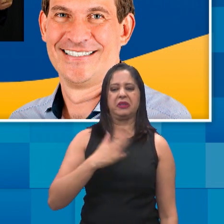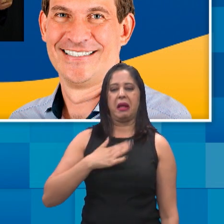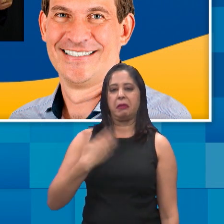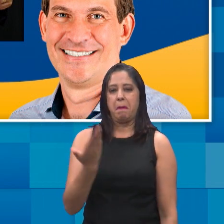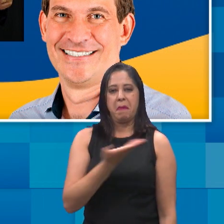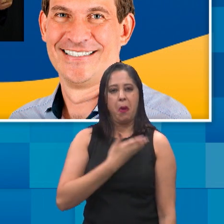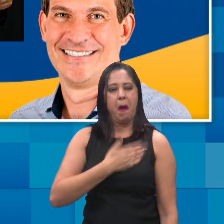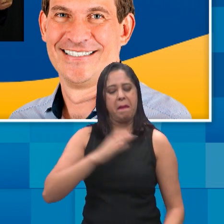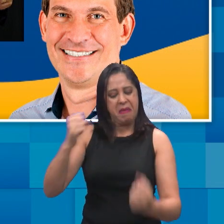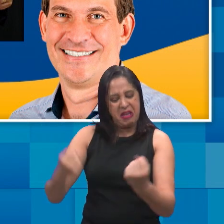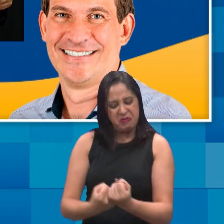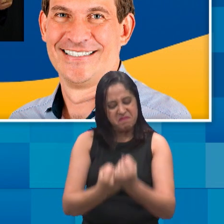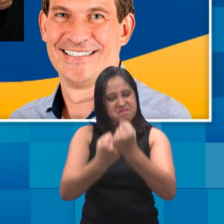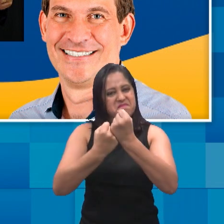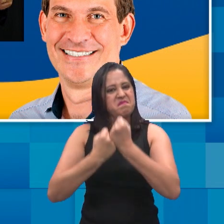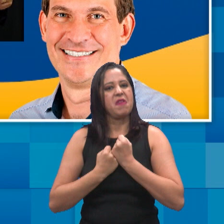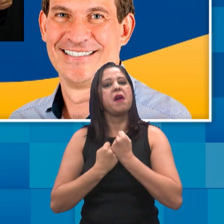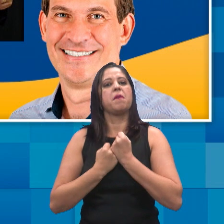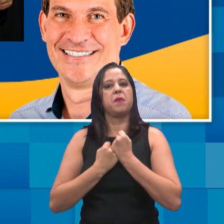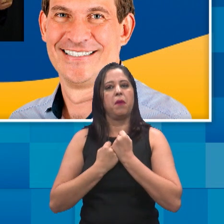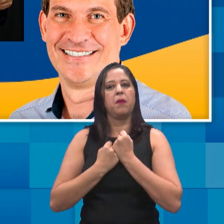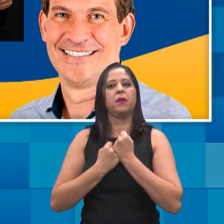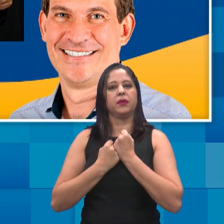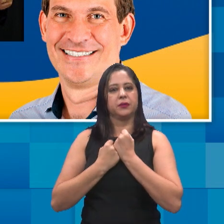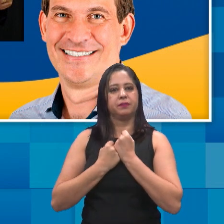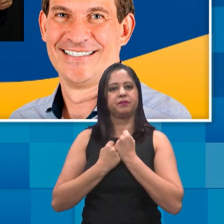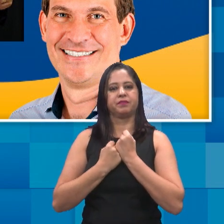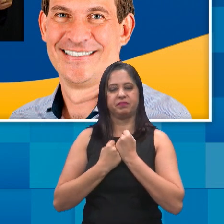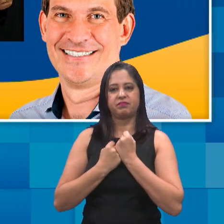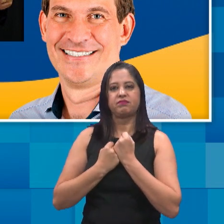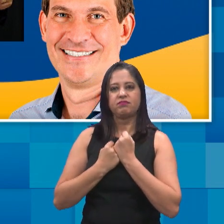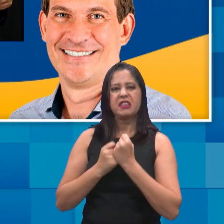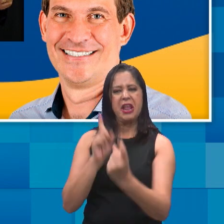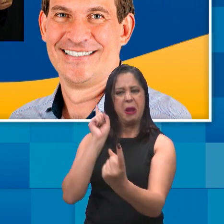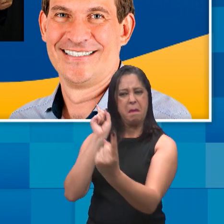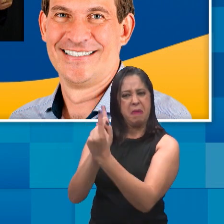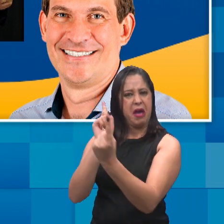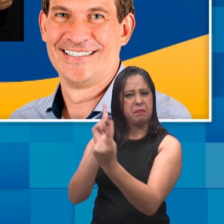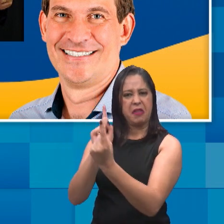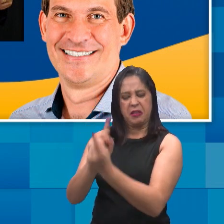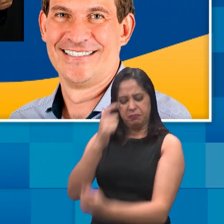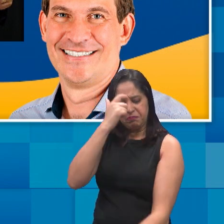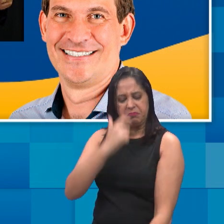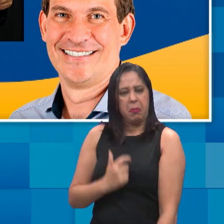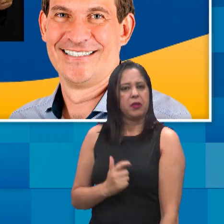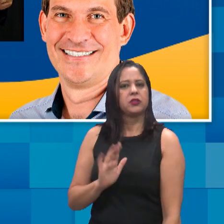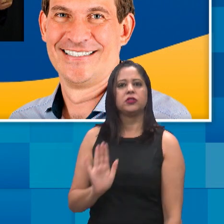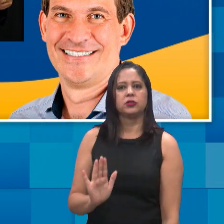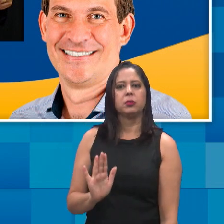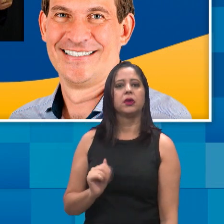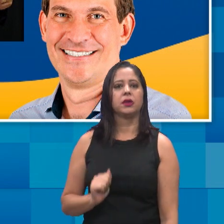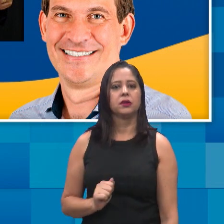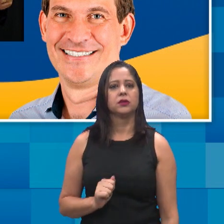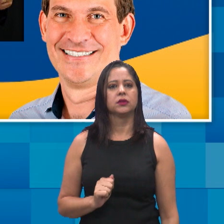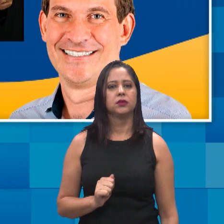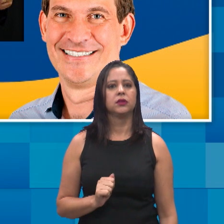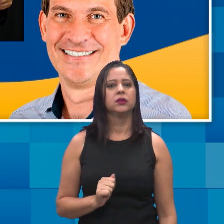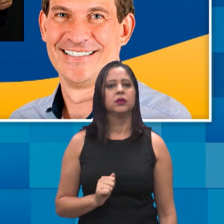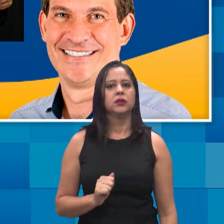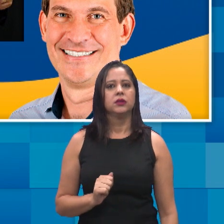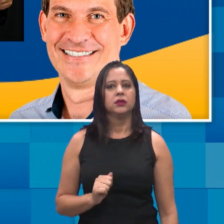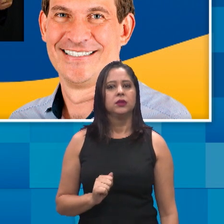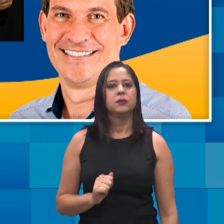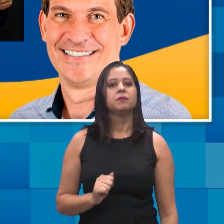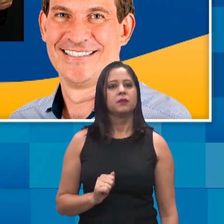mandato, colocou todo o seu gabinete à disposição deste vereador aqui de São José.